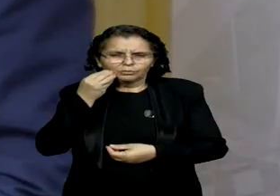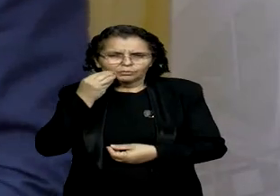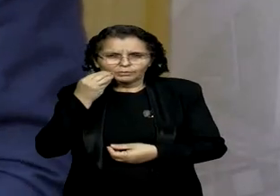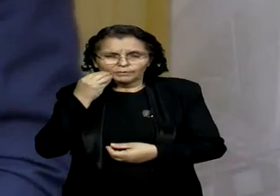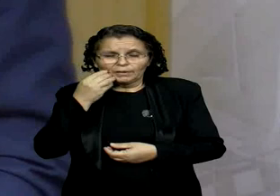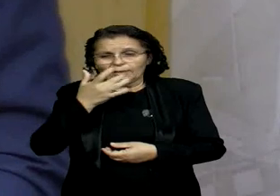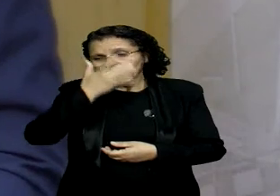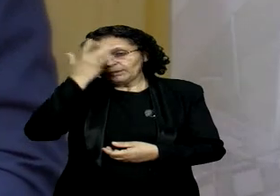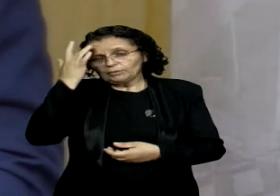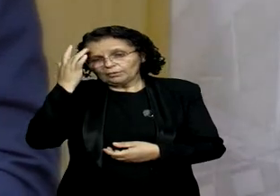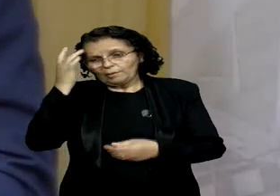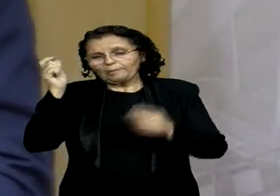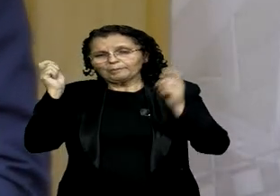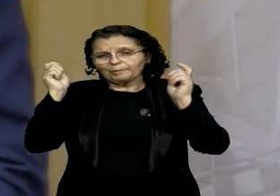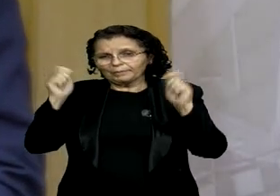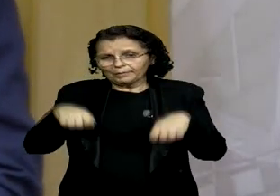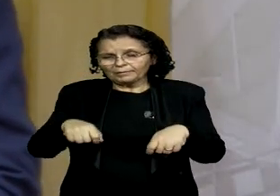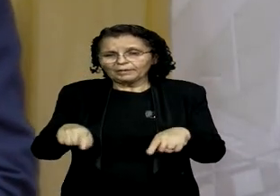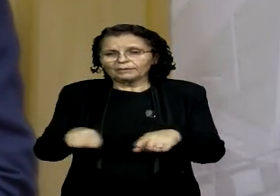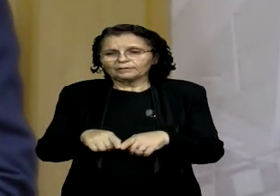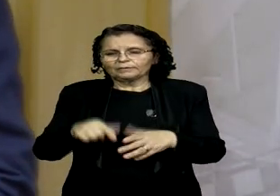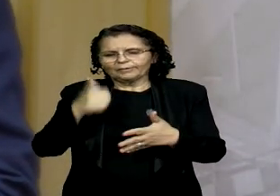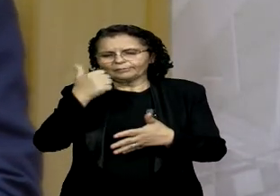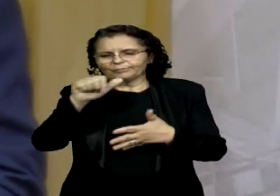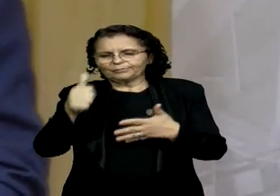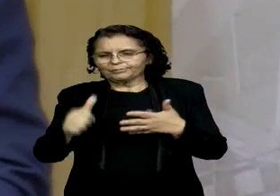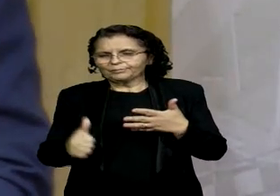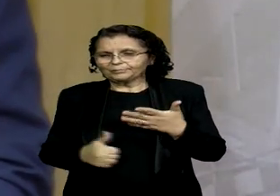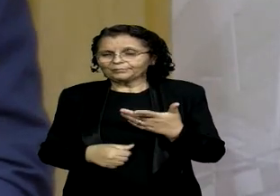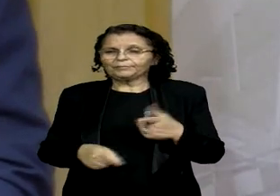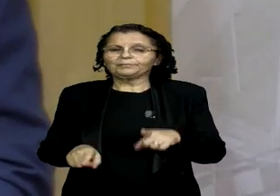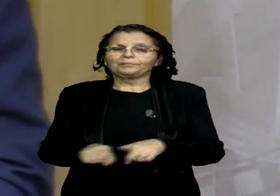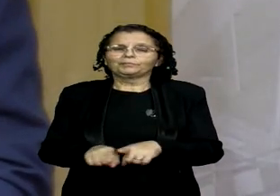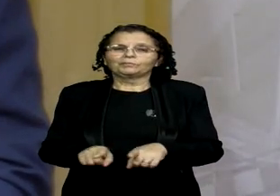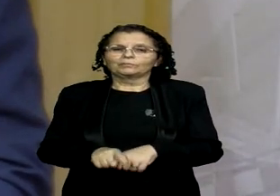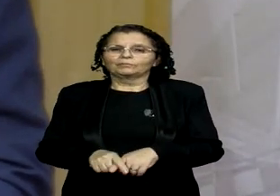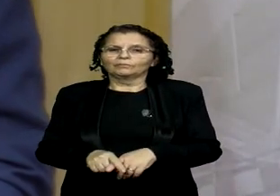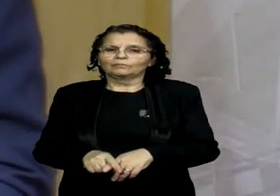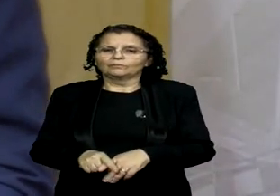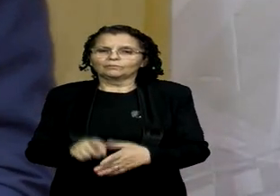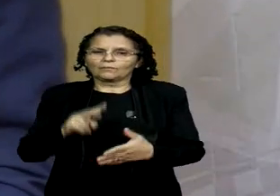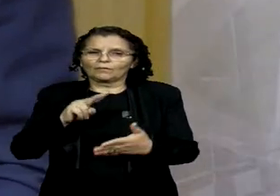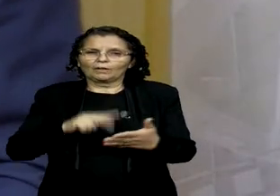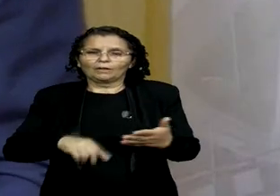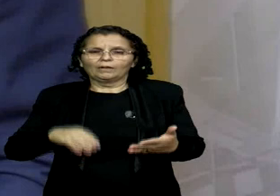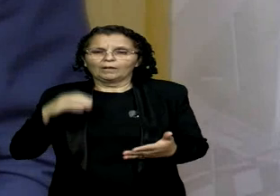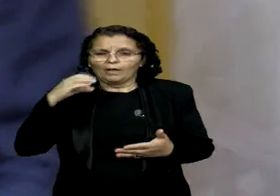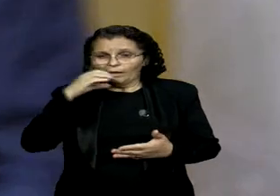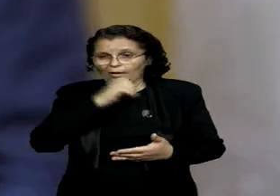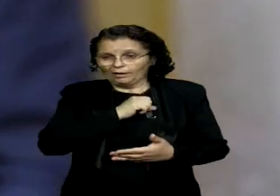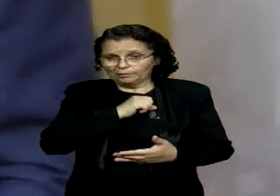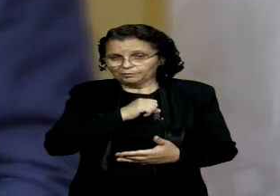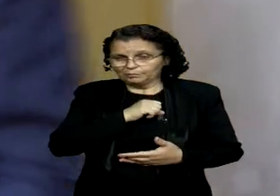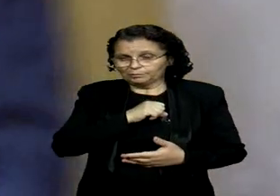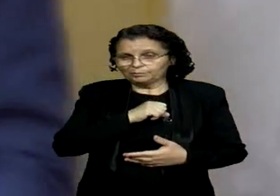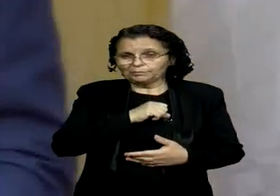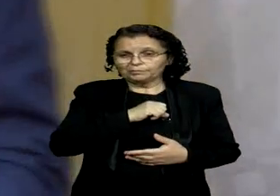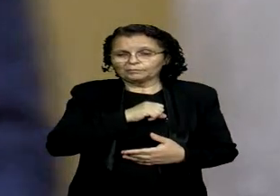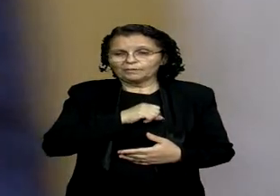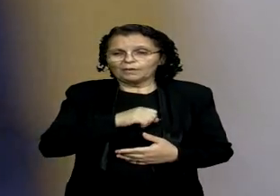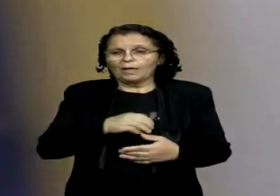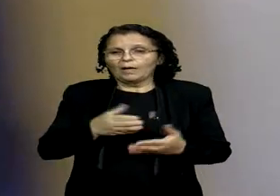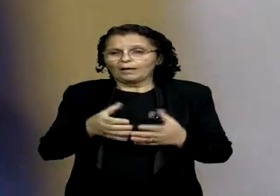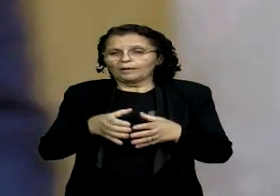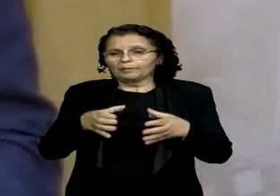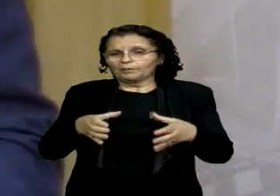onde essas pessoas possam ser ali avaliadas, né? Eu quero aqui ler rapidamente a justificativa. A